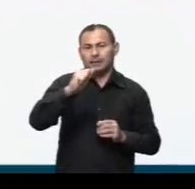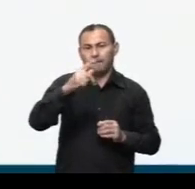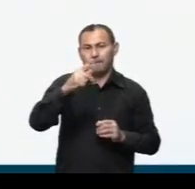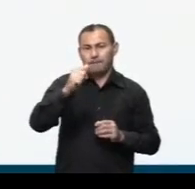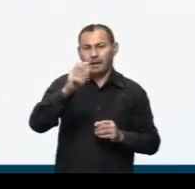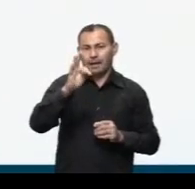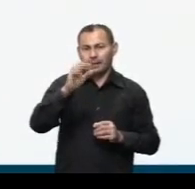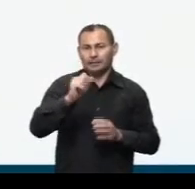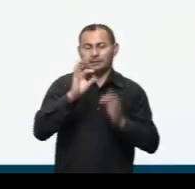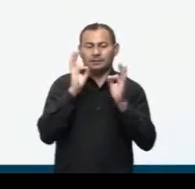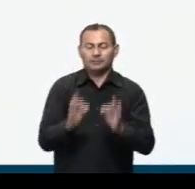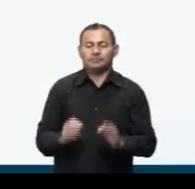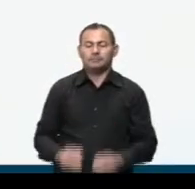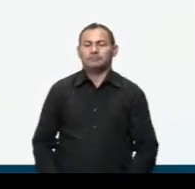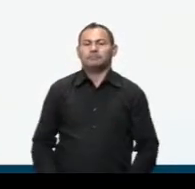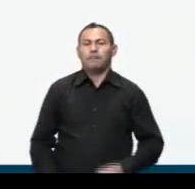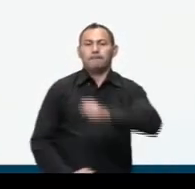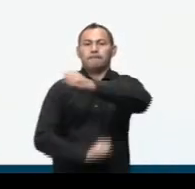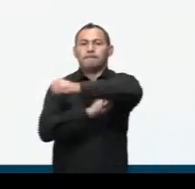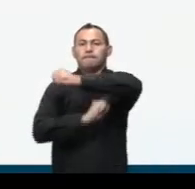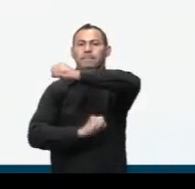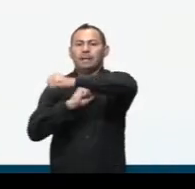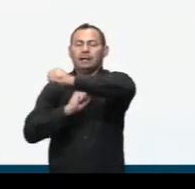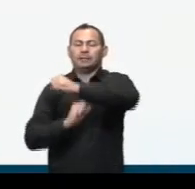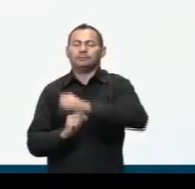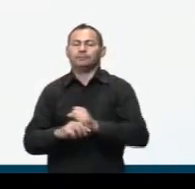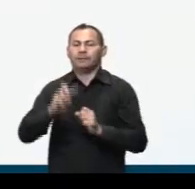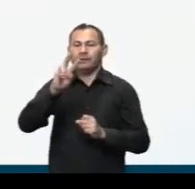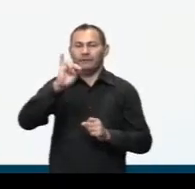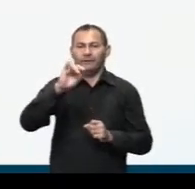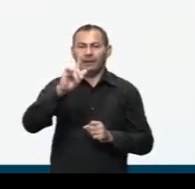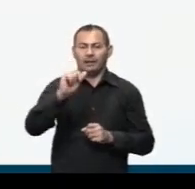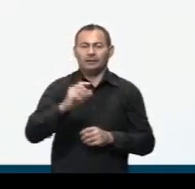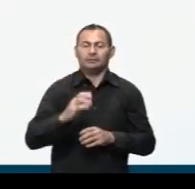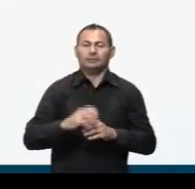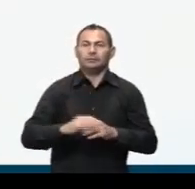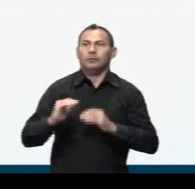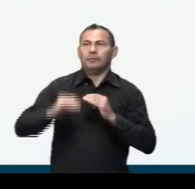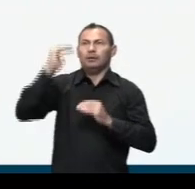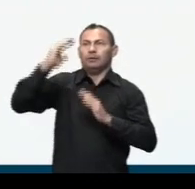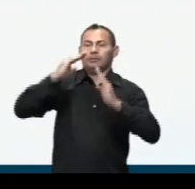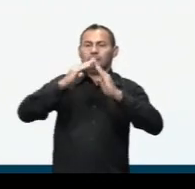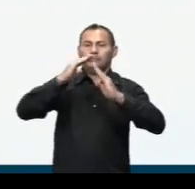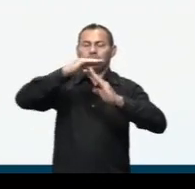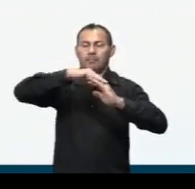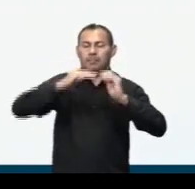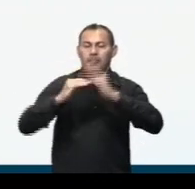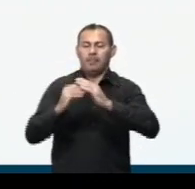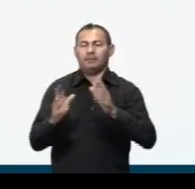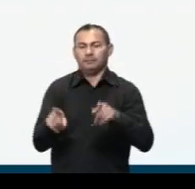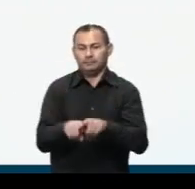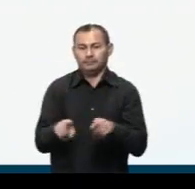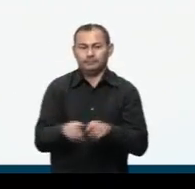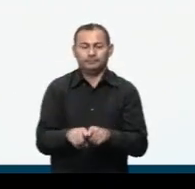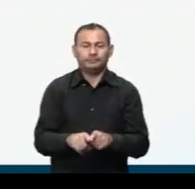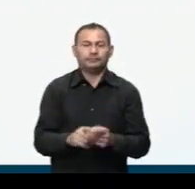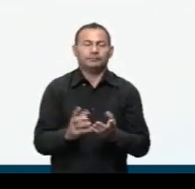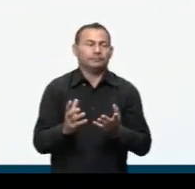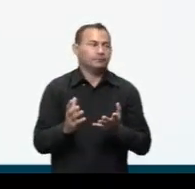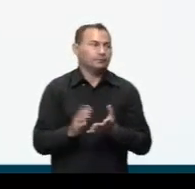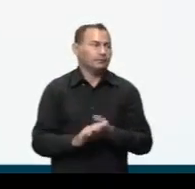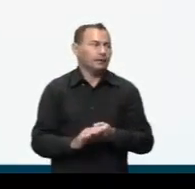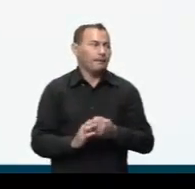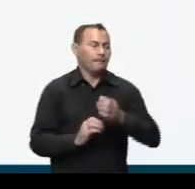sapata, tá? Pilar, viga superior, cobertura e